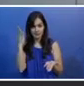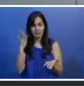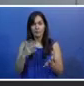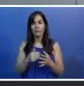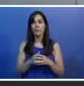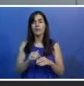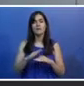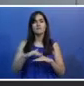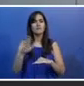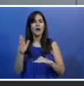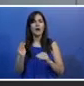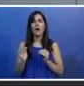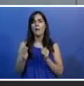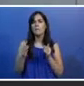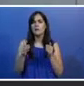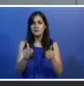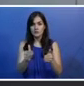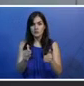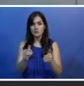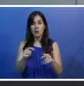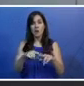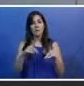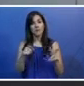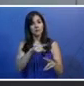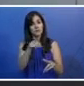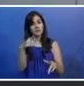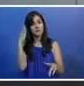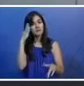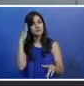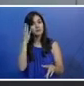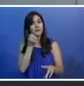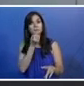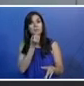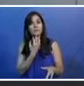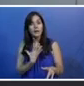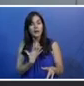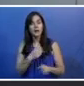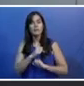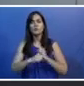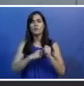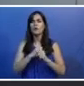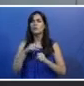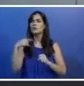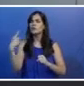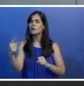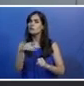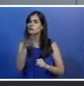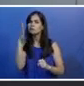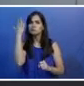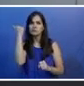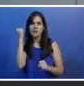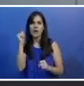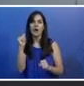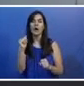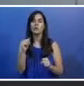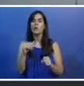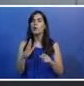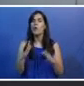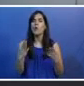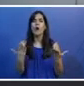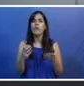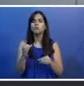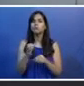específica, ok? Para vocês entenderem bem e chegar no ano que vem tendo esse